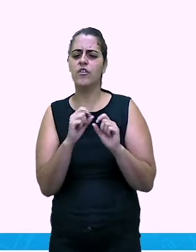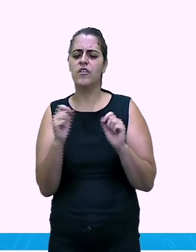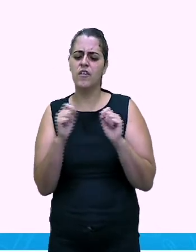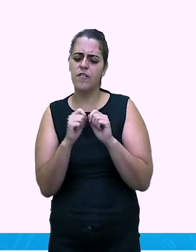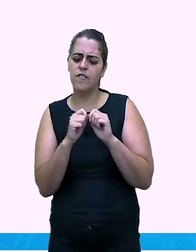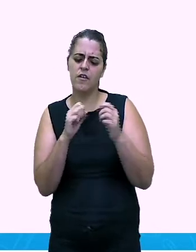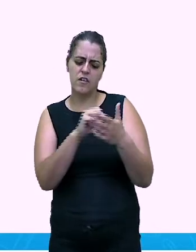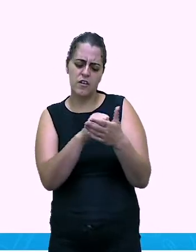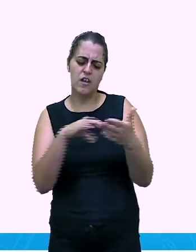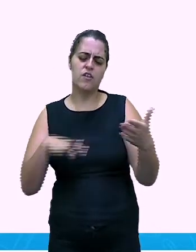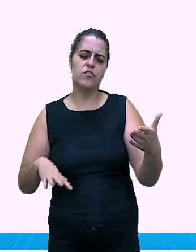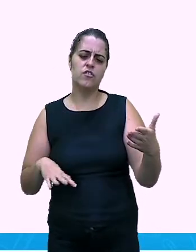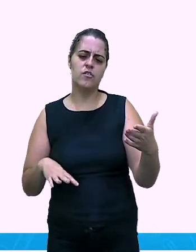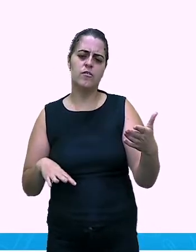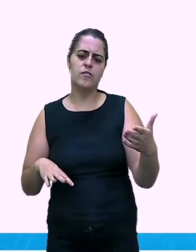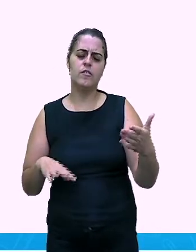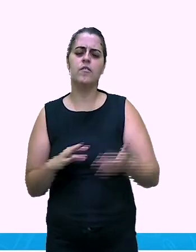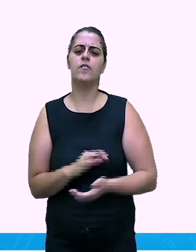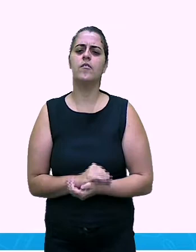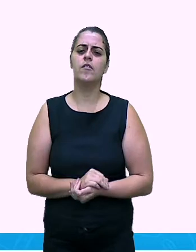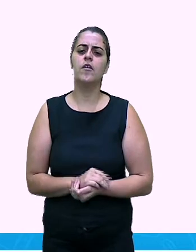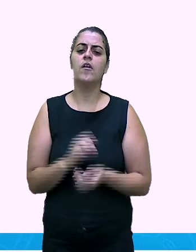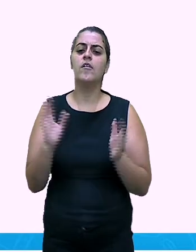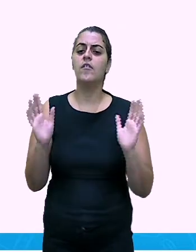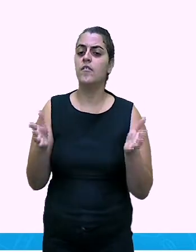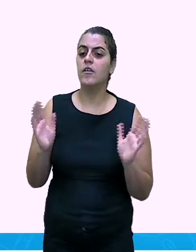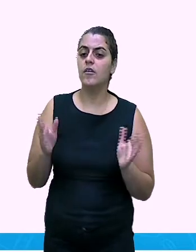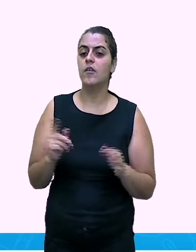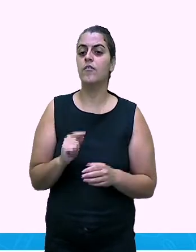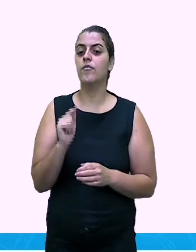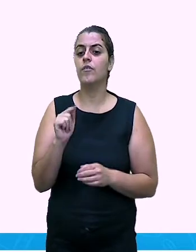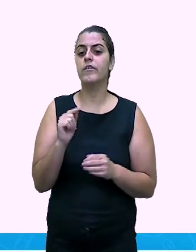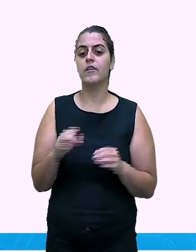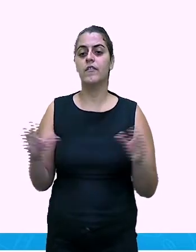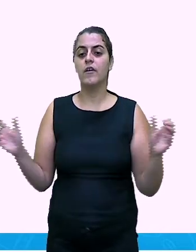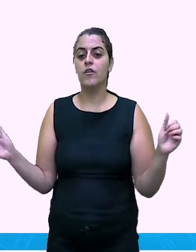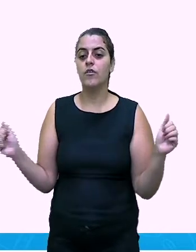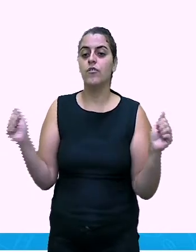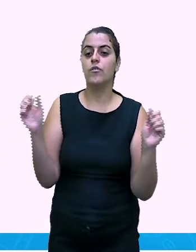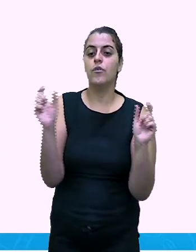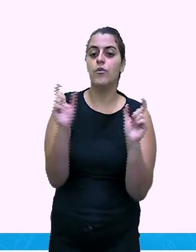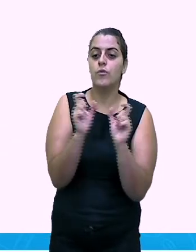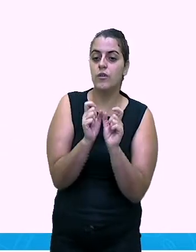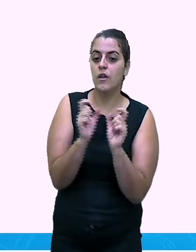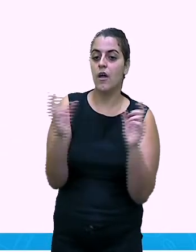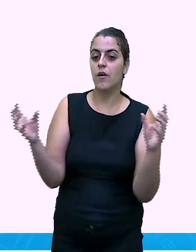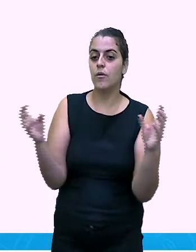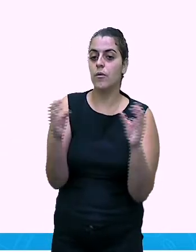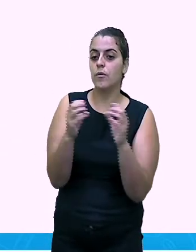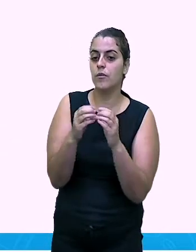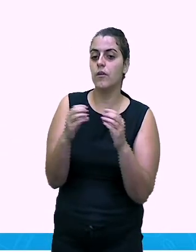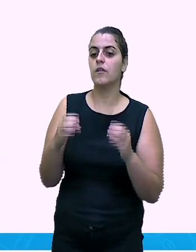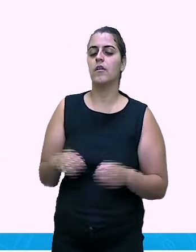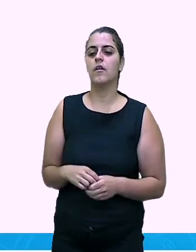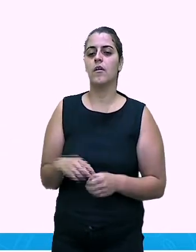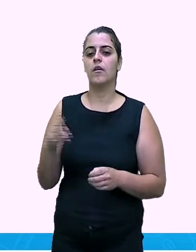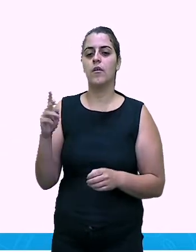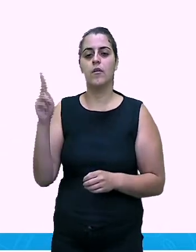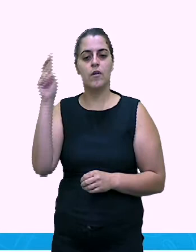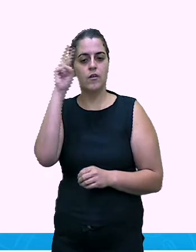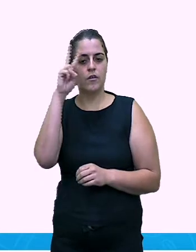a atividade da aula sobre tirinha e agora você vai juntar o conhecimento com